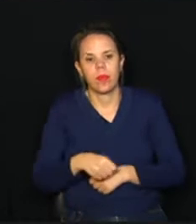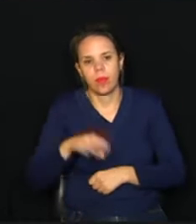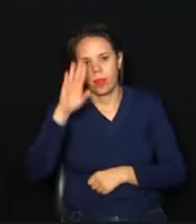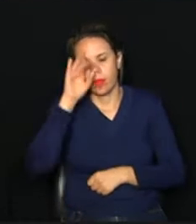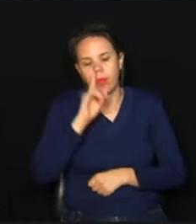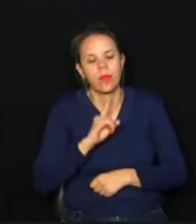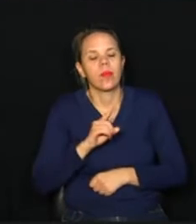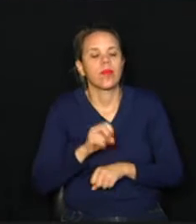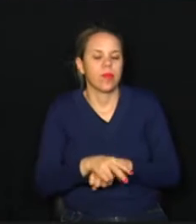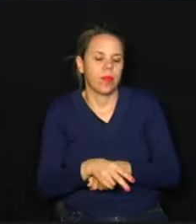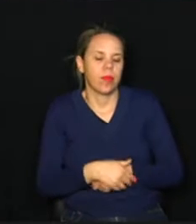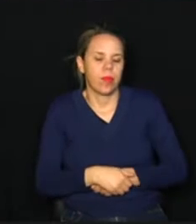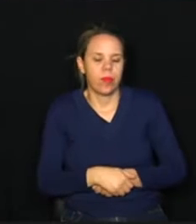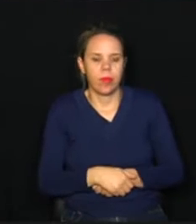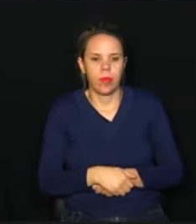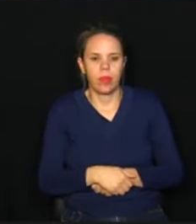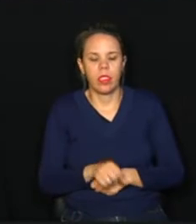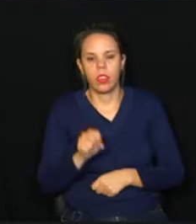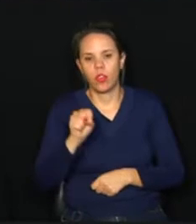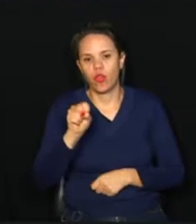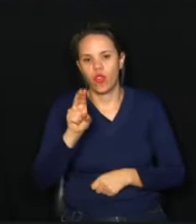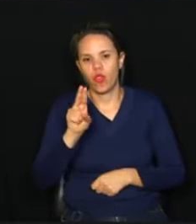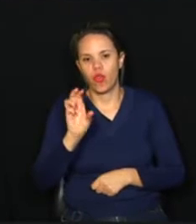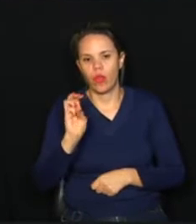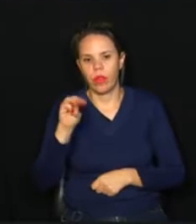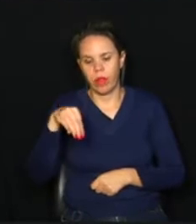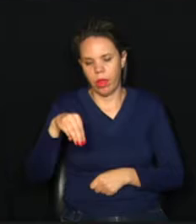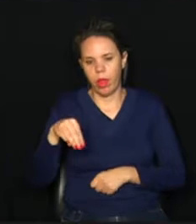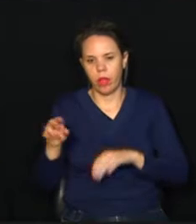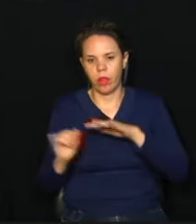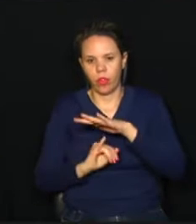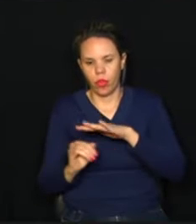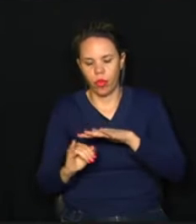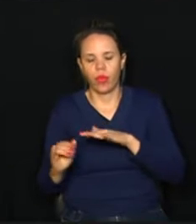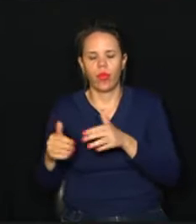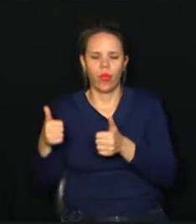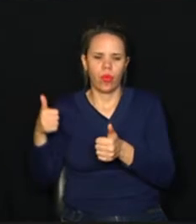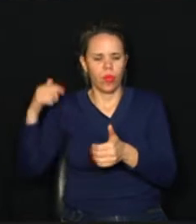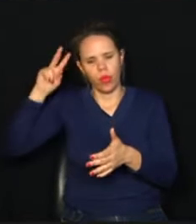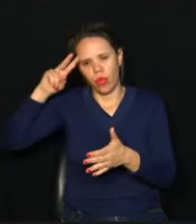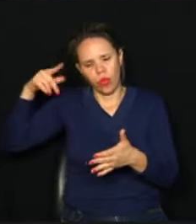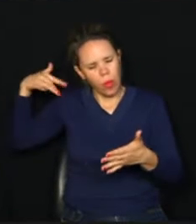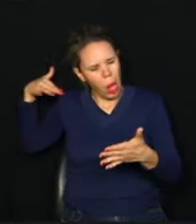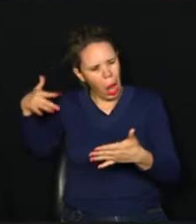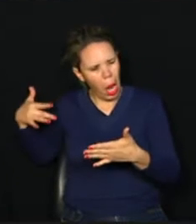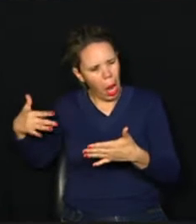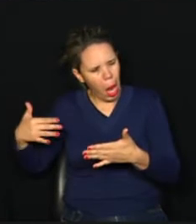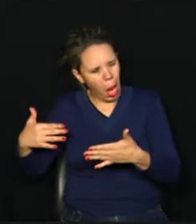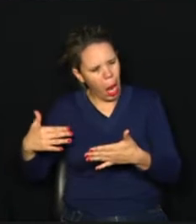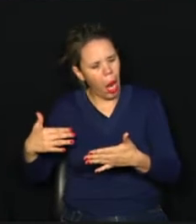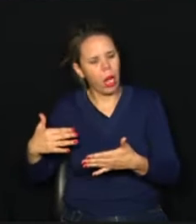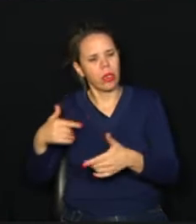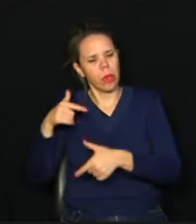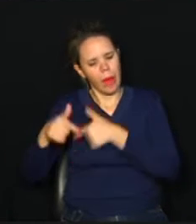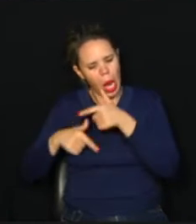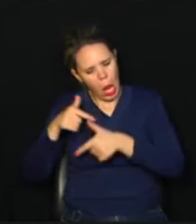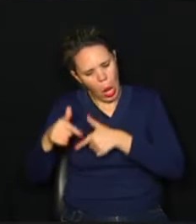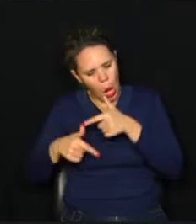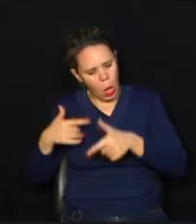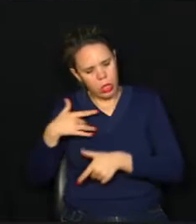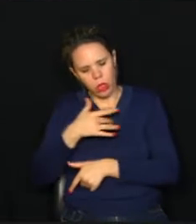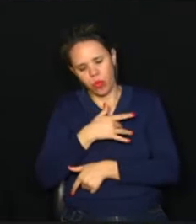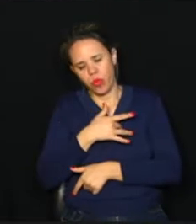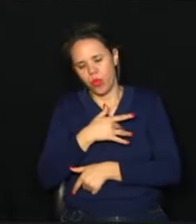amarela. Então, a SUSEM tem uma história que acompanhou o desenvolvimento da saúde pública nos últimos